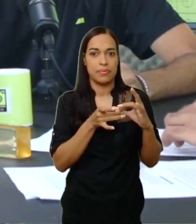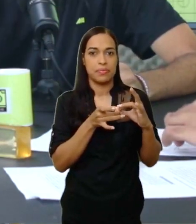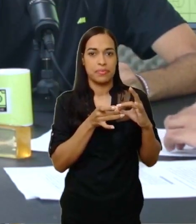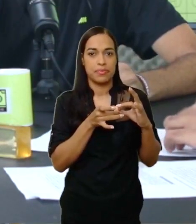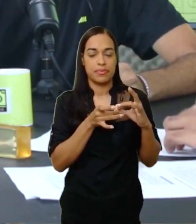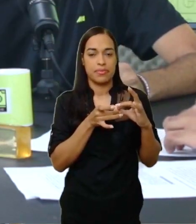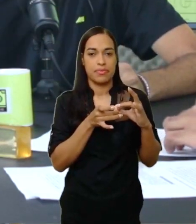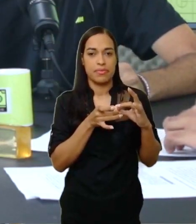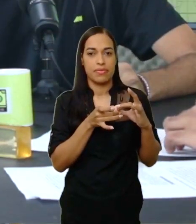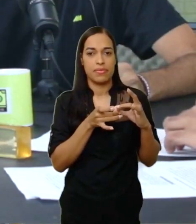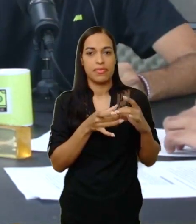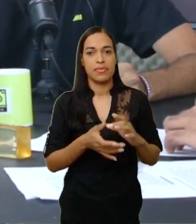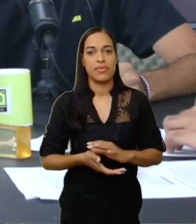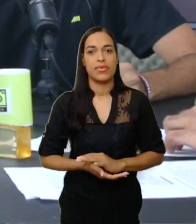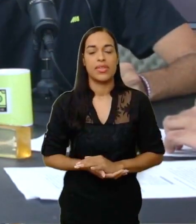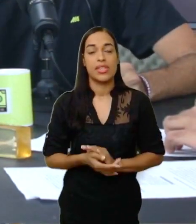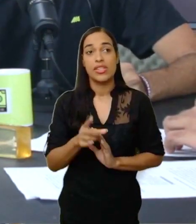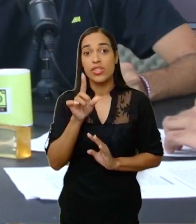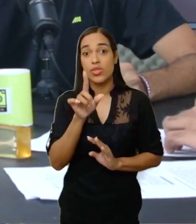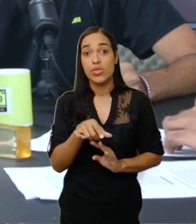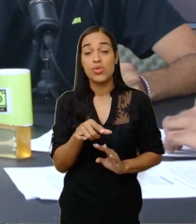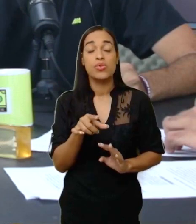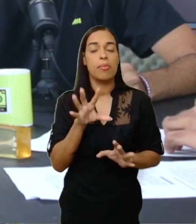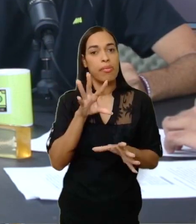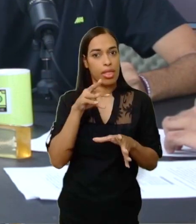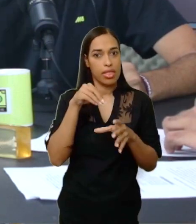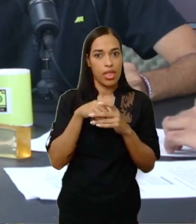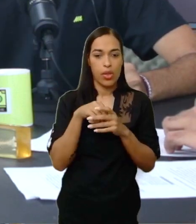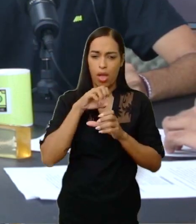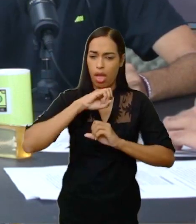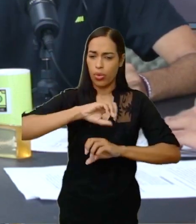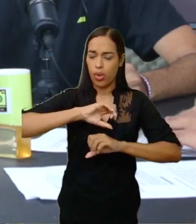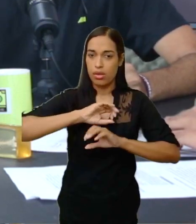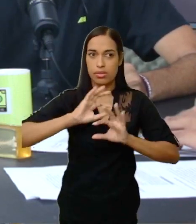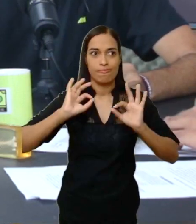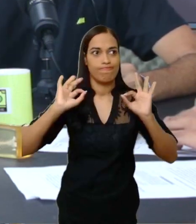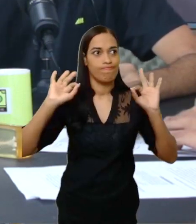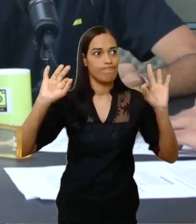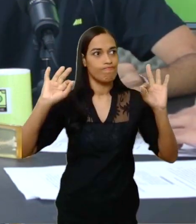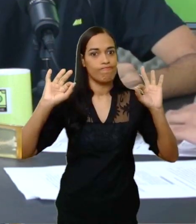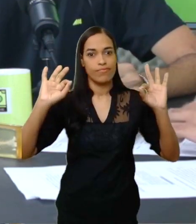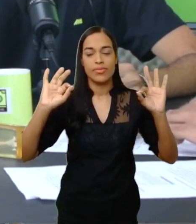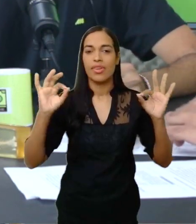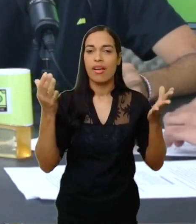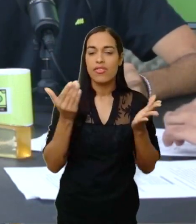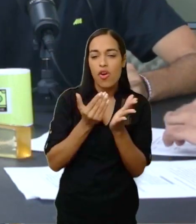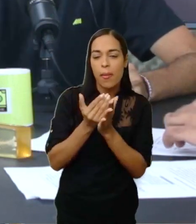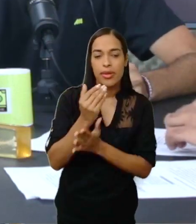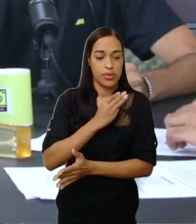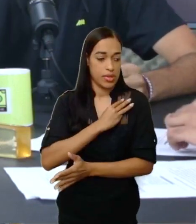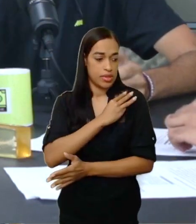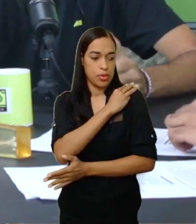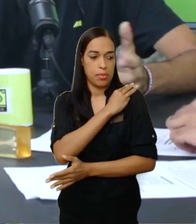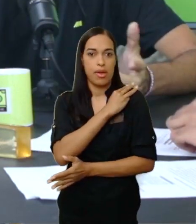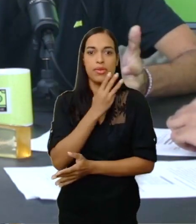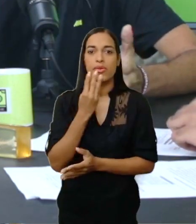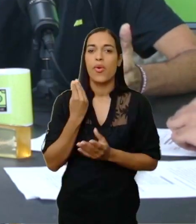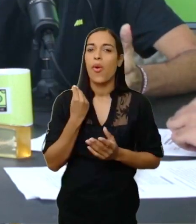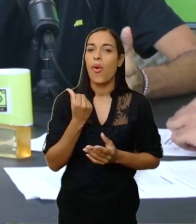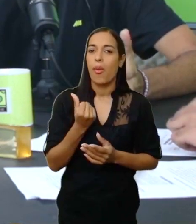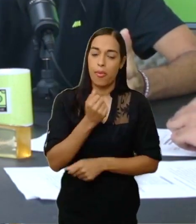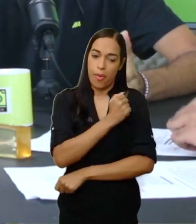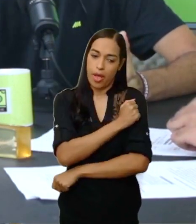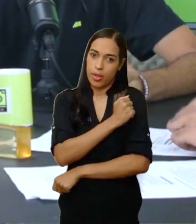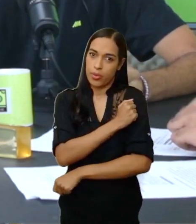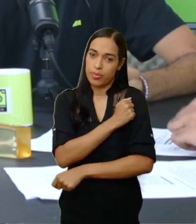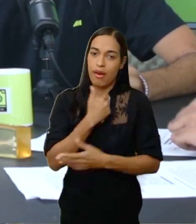Isso é monstruoso para dentro da educação. Aí você pega isso tudo e passa para o ensino médio. Com que cabeça o cara vai chegar lá, o estudante vai